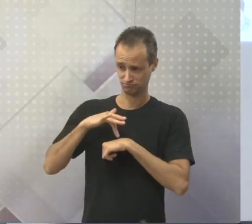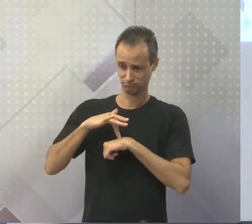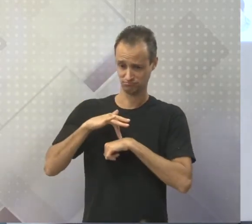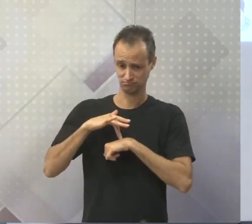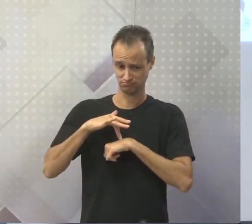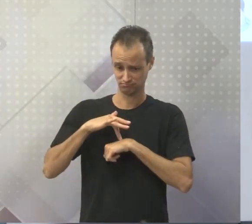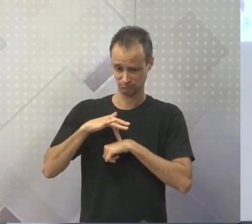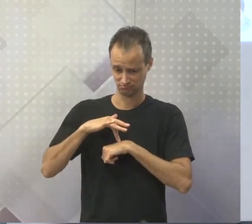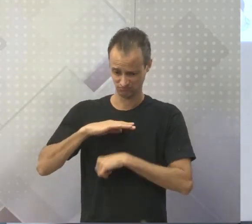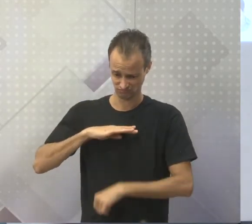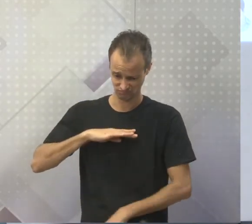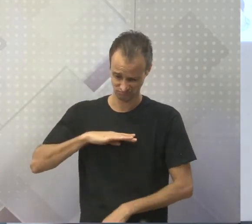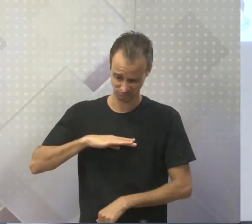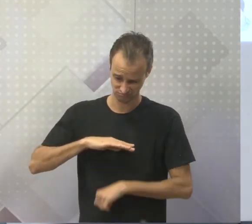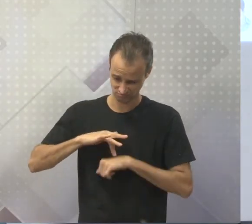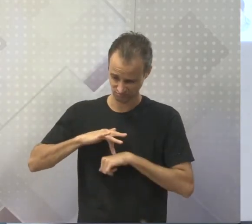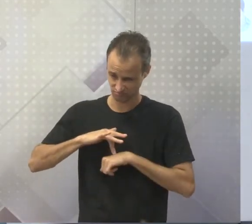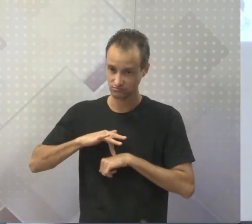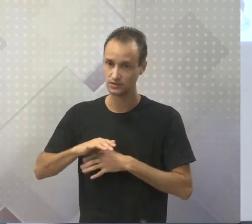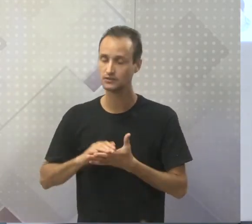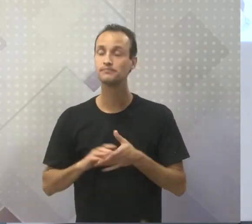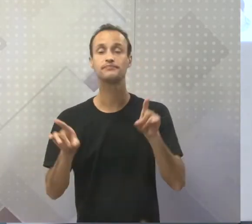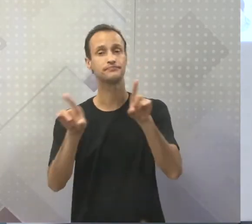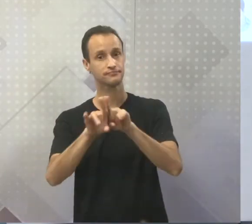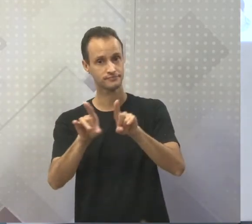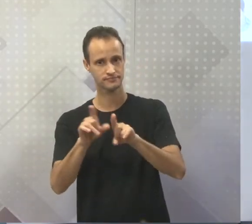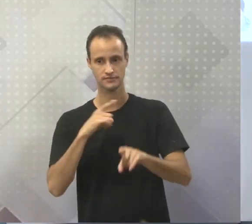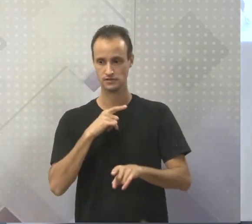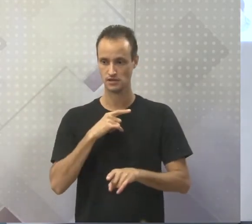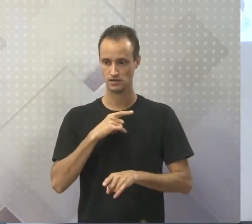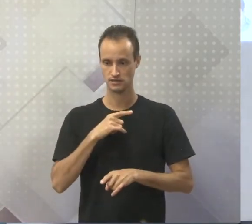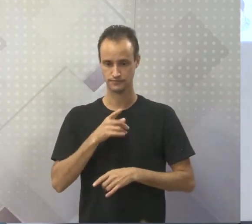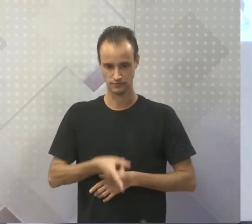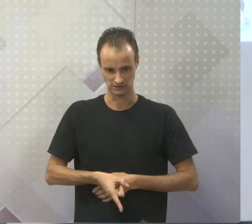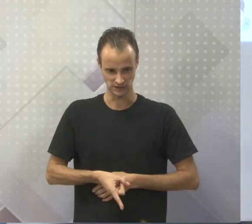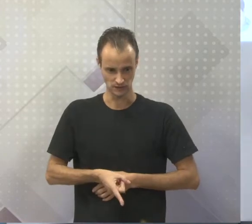lá embaixo, triste. E aí ele também tem excitação.